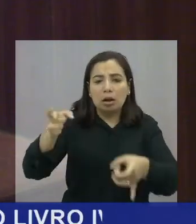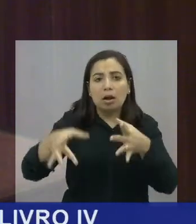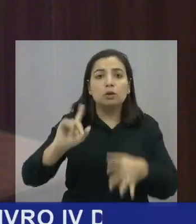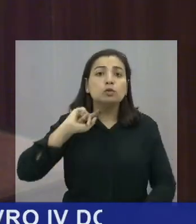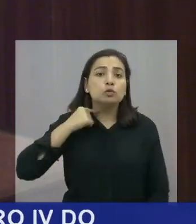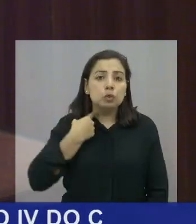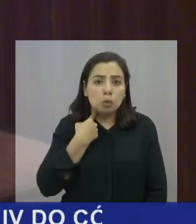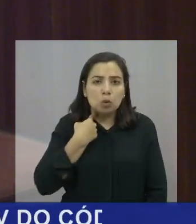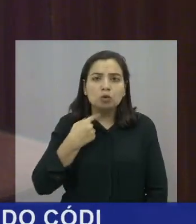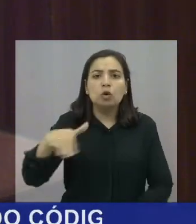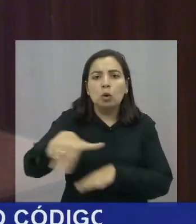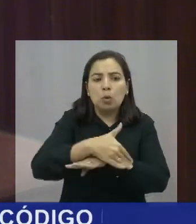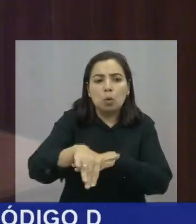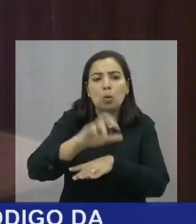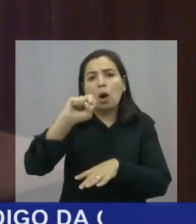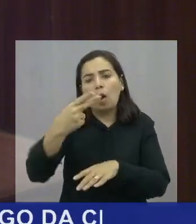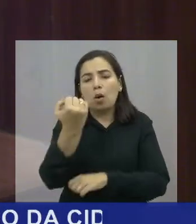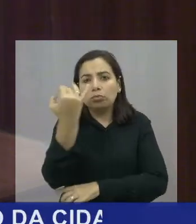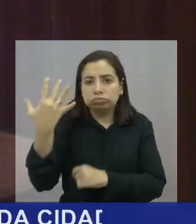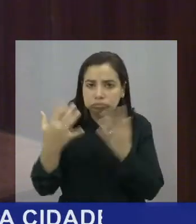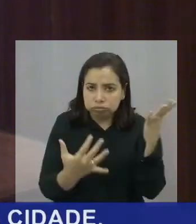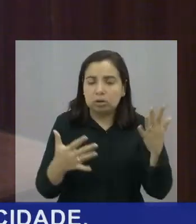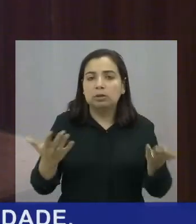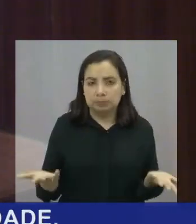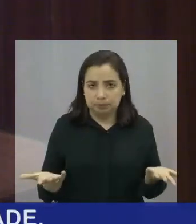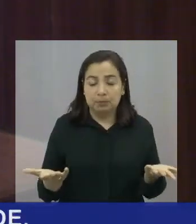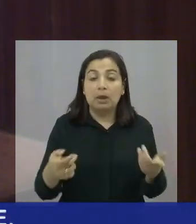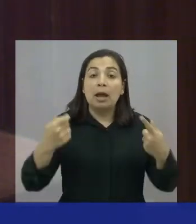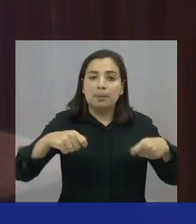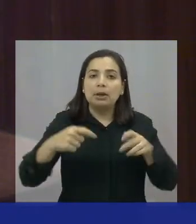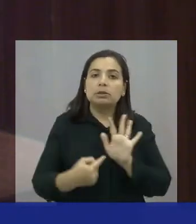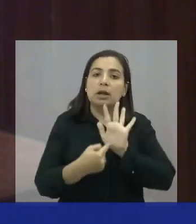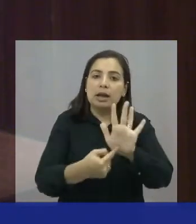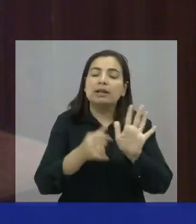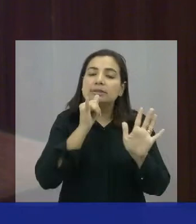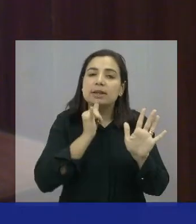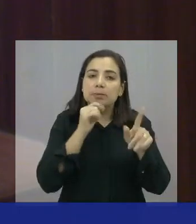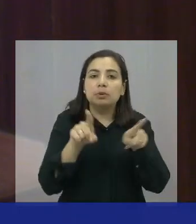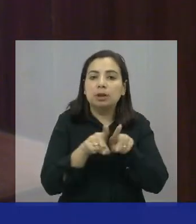dar um exemplo, um caso concreto, um caso prático.